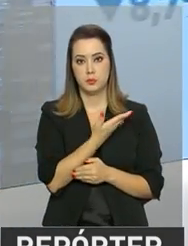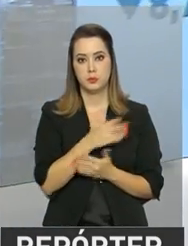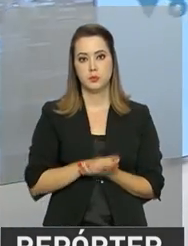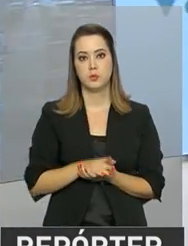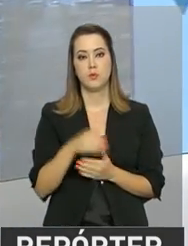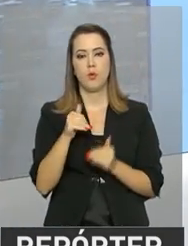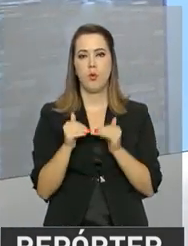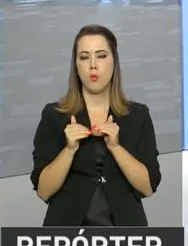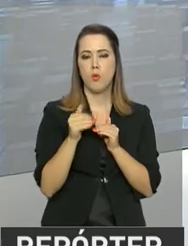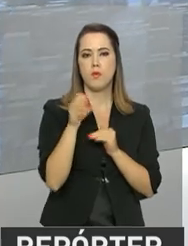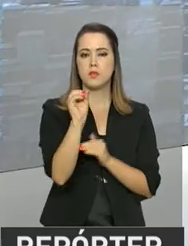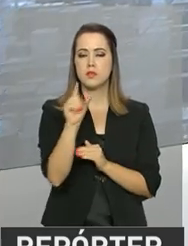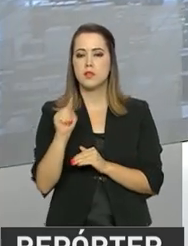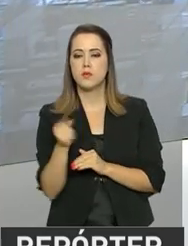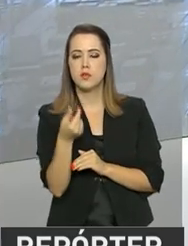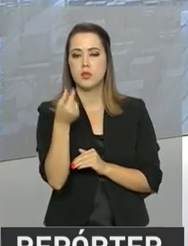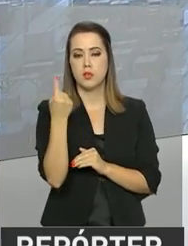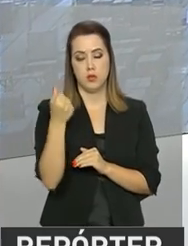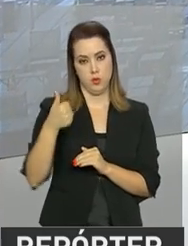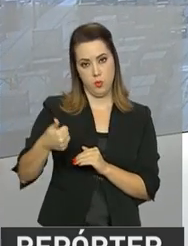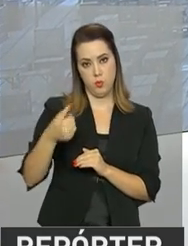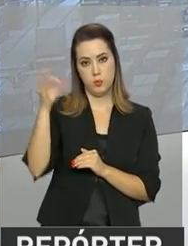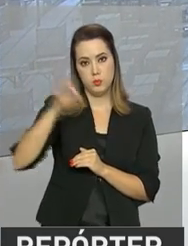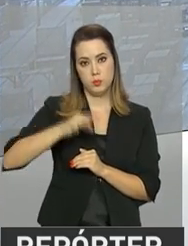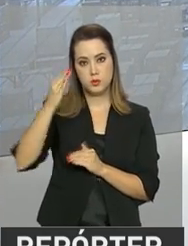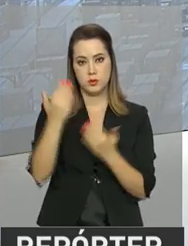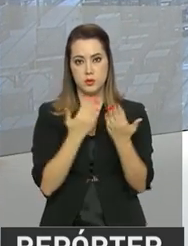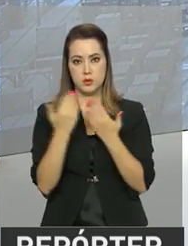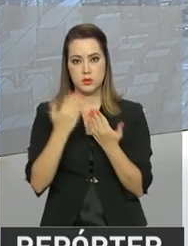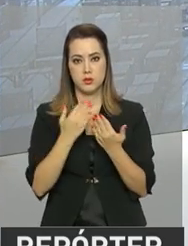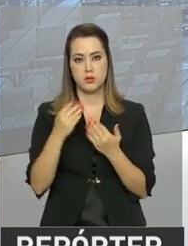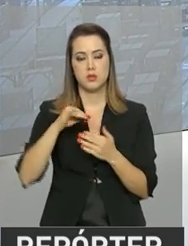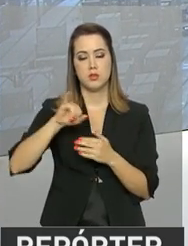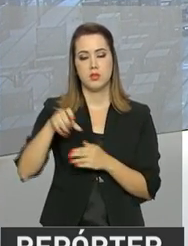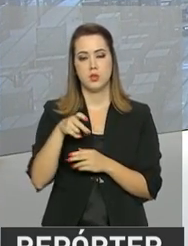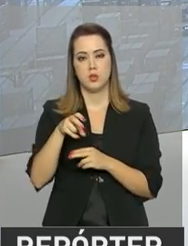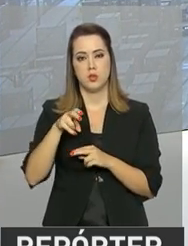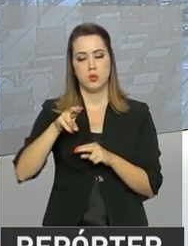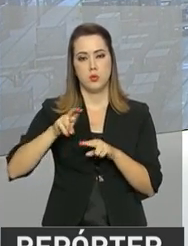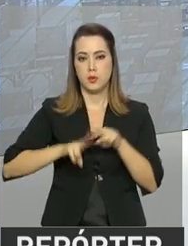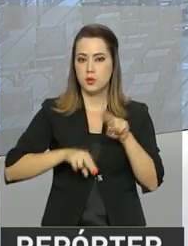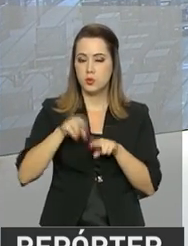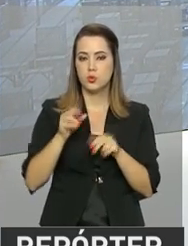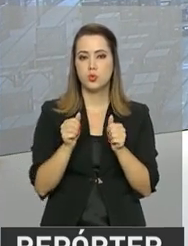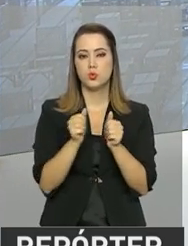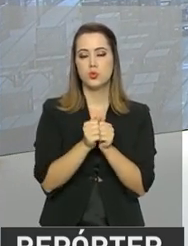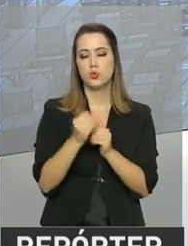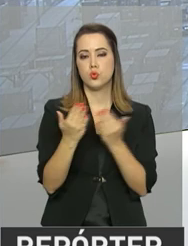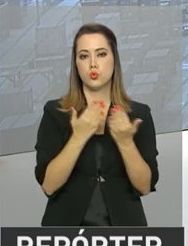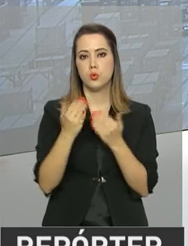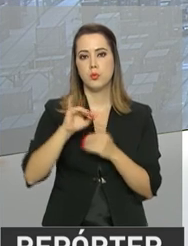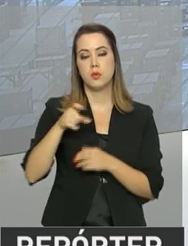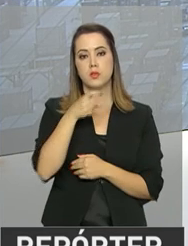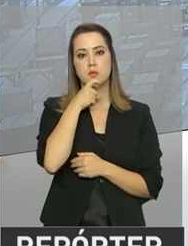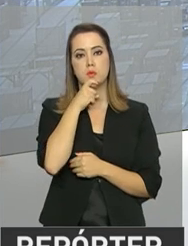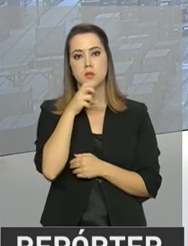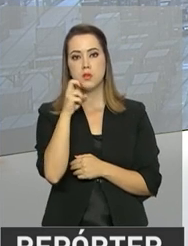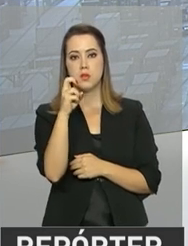O avanço foi de 0,1% em julho, na comparação com junho. É o quinto mês de alta seguida,